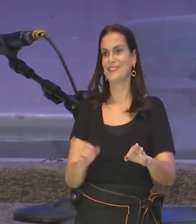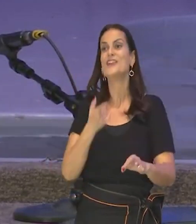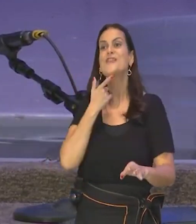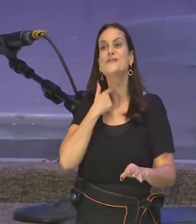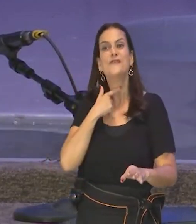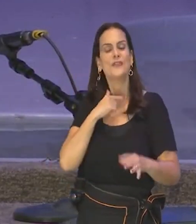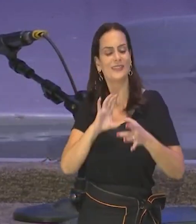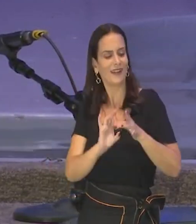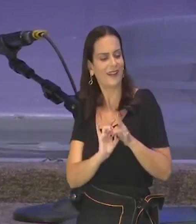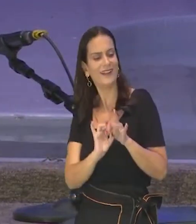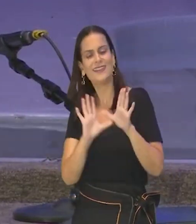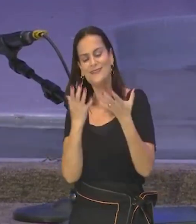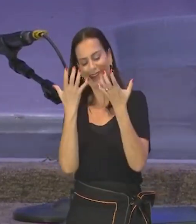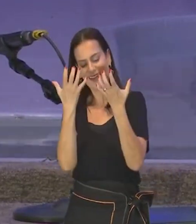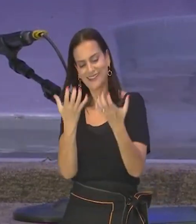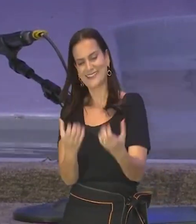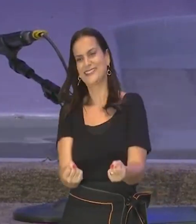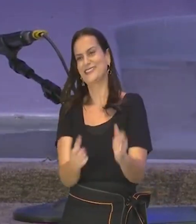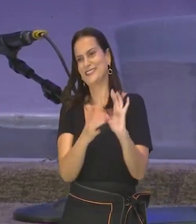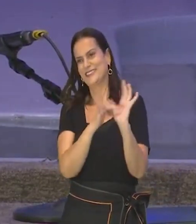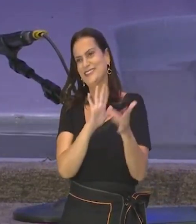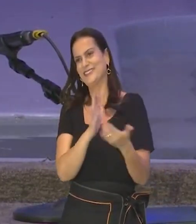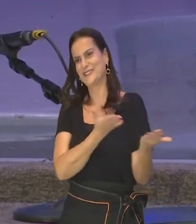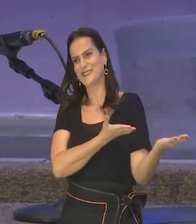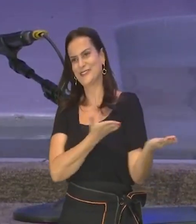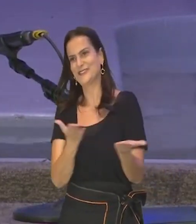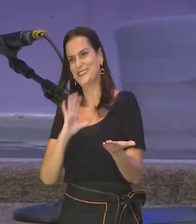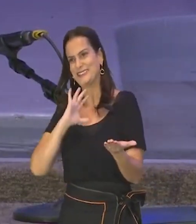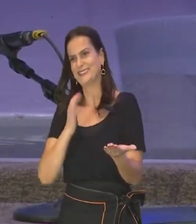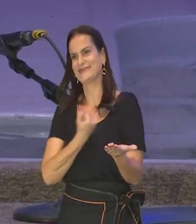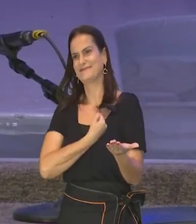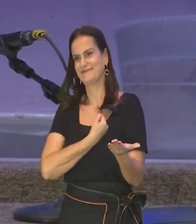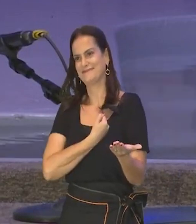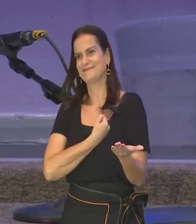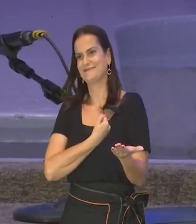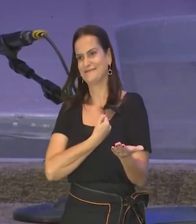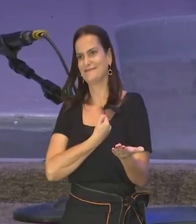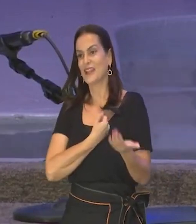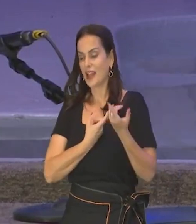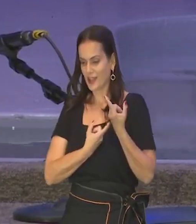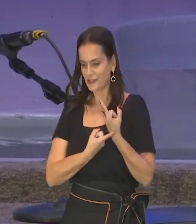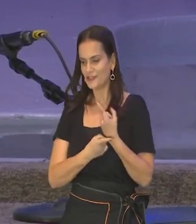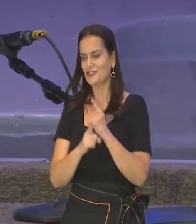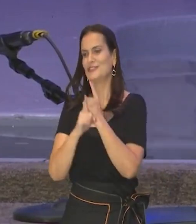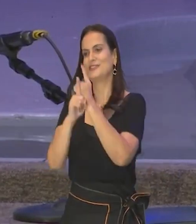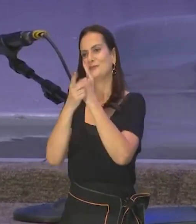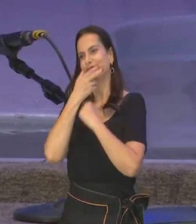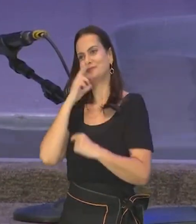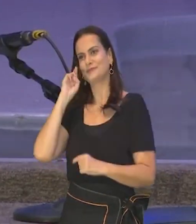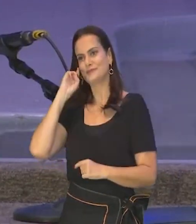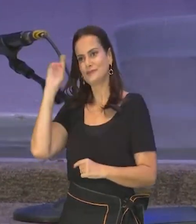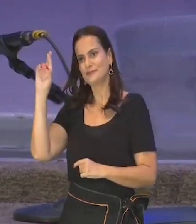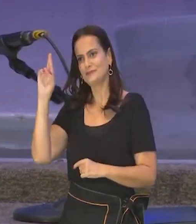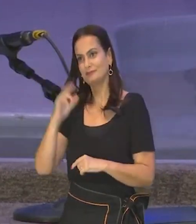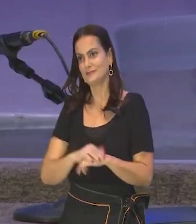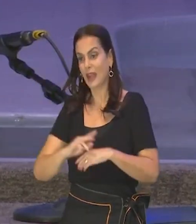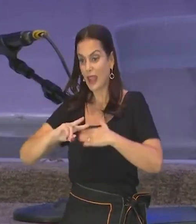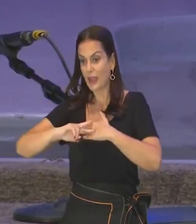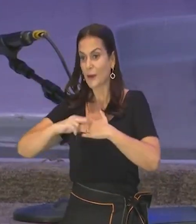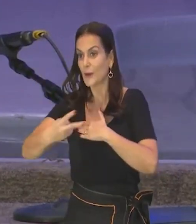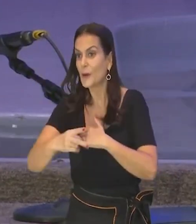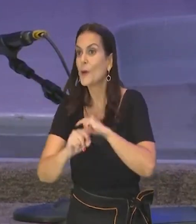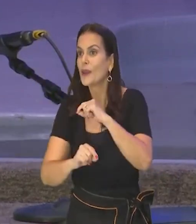espontaneamente, livremente aceitaram o convite do Senhor para se tornarem discípulos do Senhor. Qual foi o resultado?